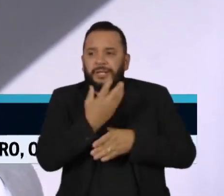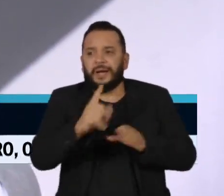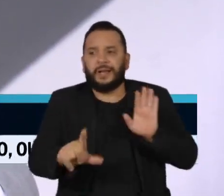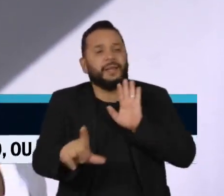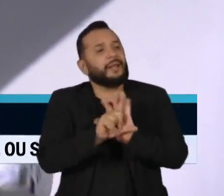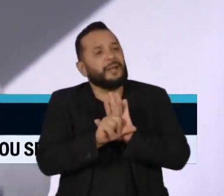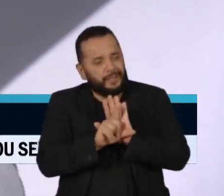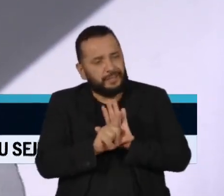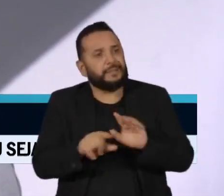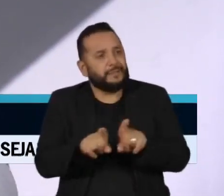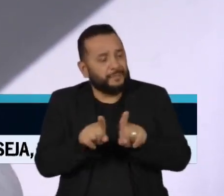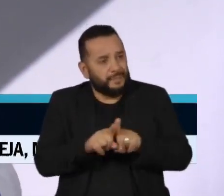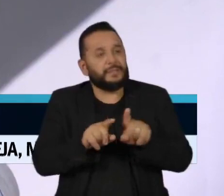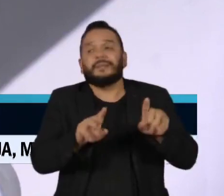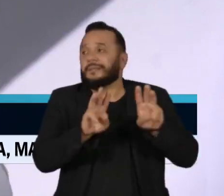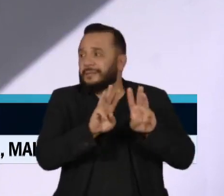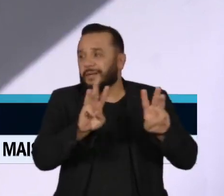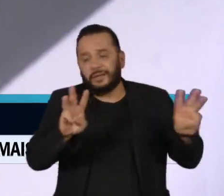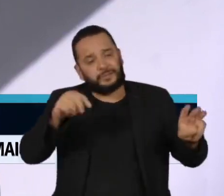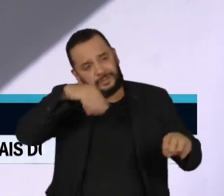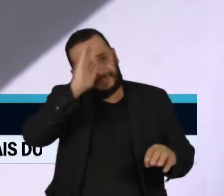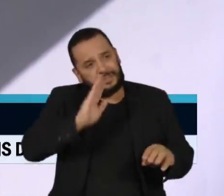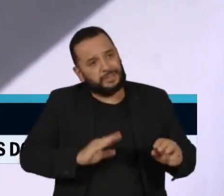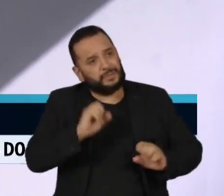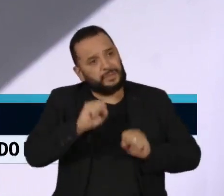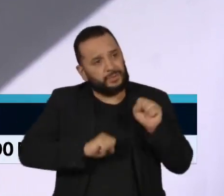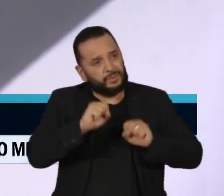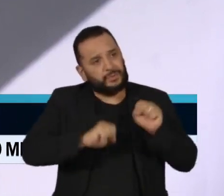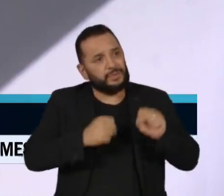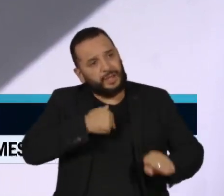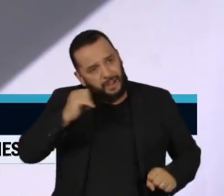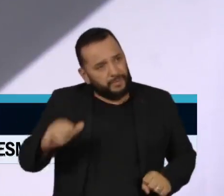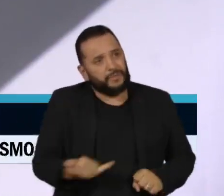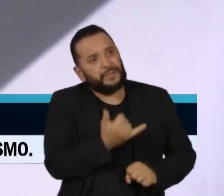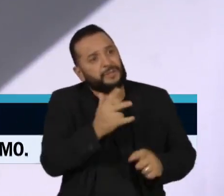sites brasileiros, a indústria brasileira pudesse explorar essa brecha que a China está explorando muito bem.